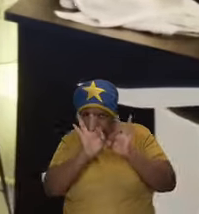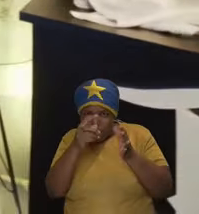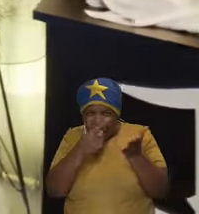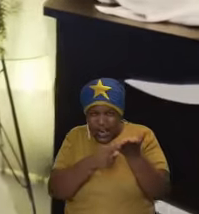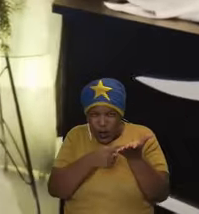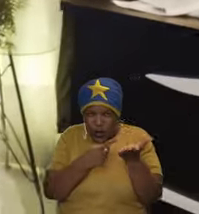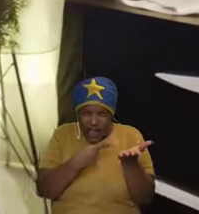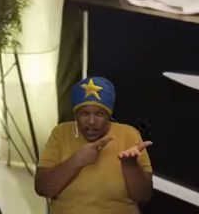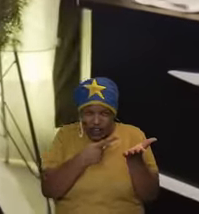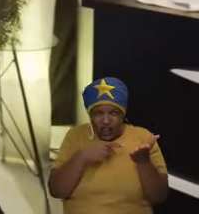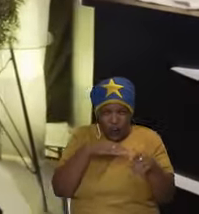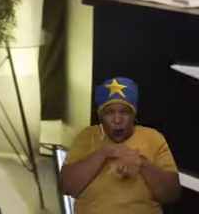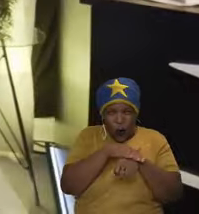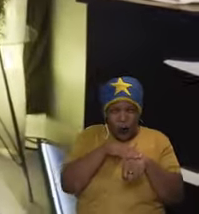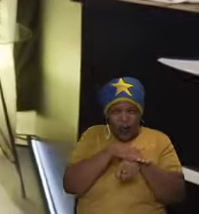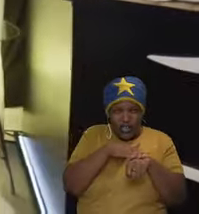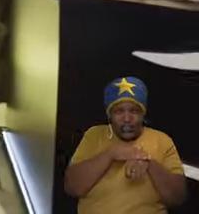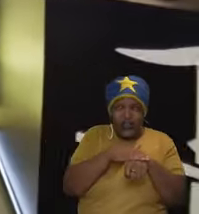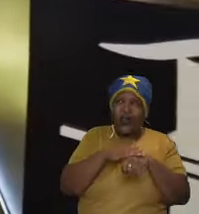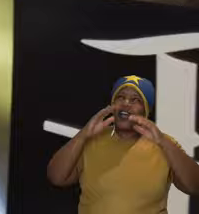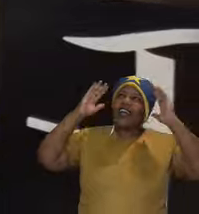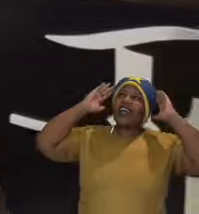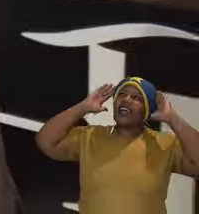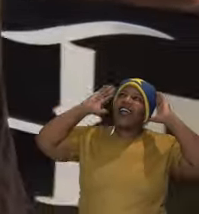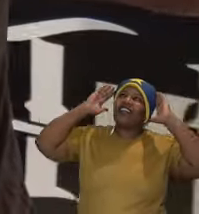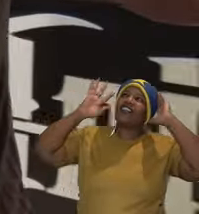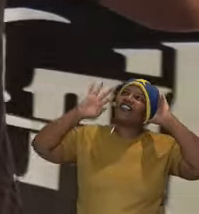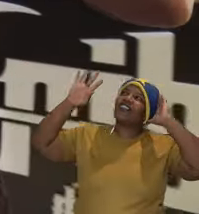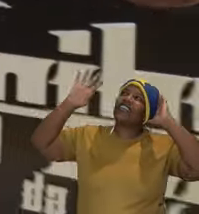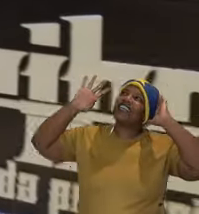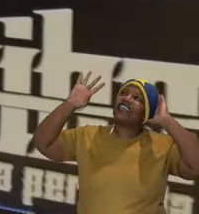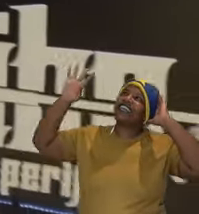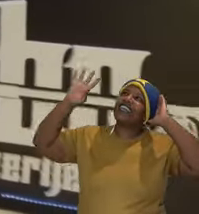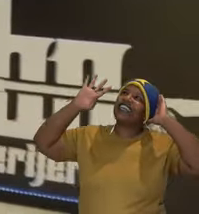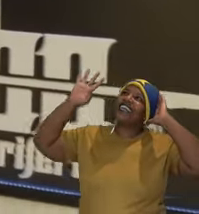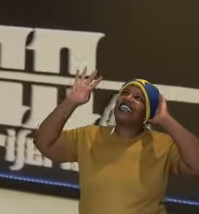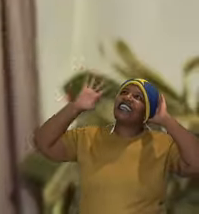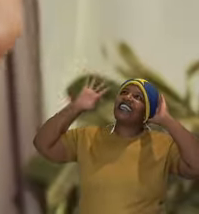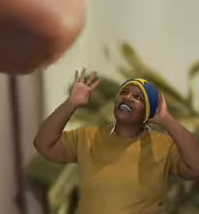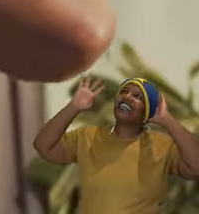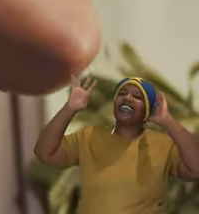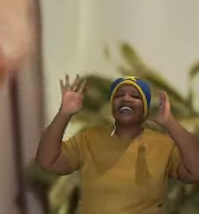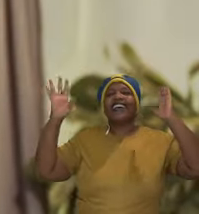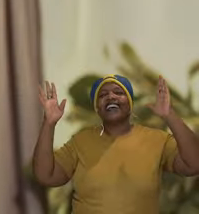plano que a gente fingia que tudo era sonho.